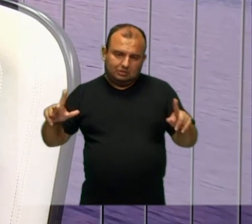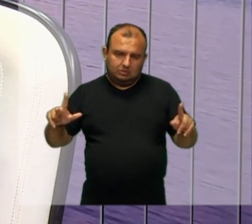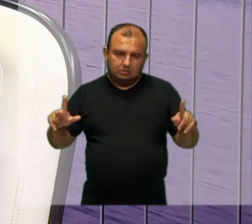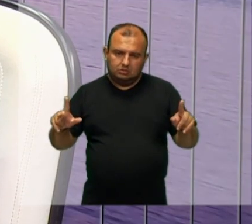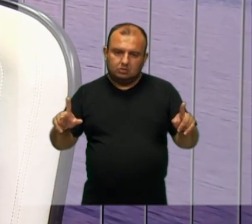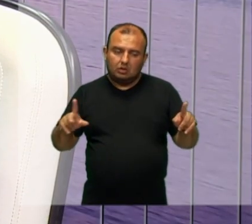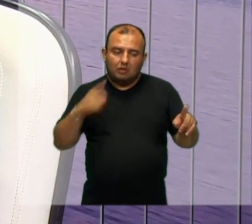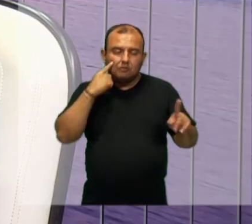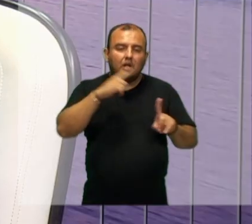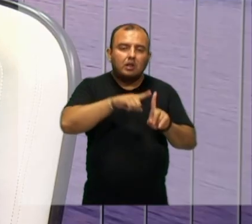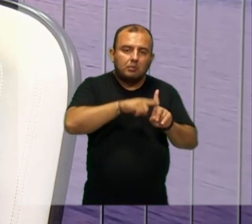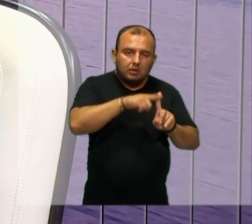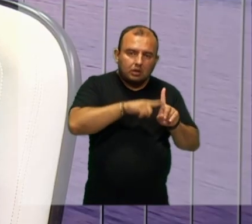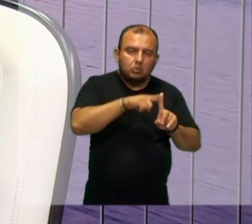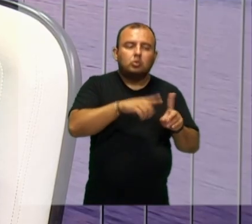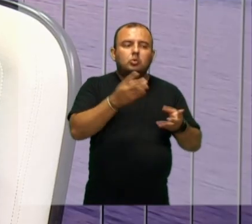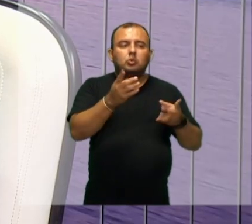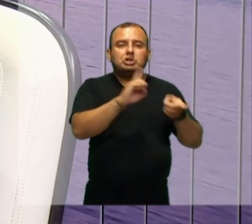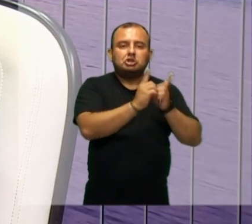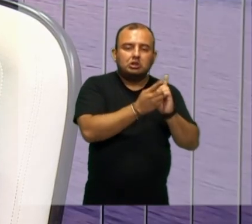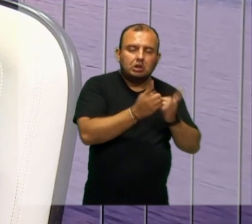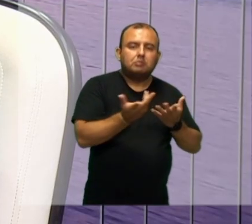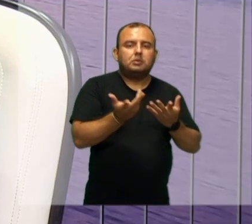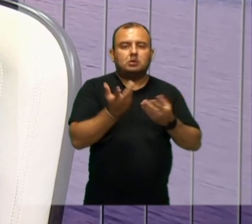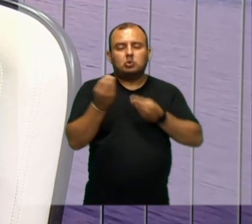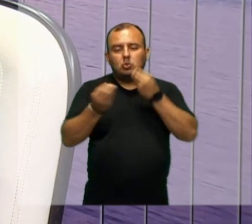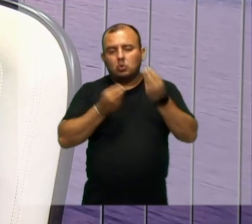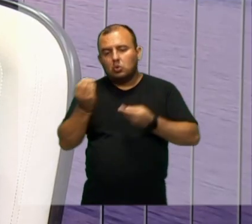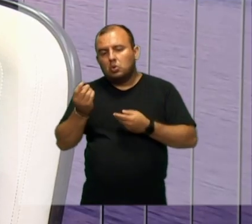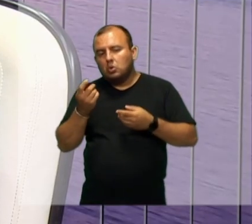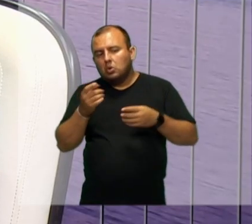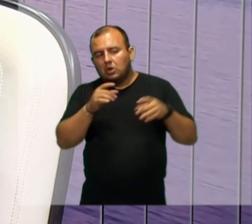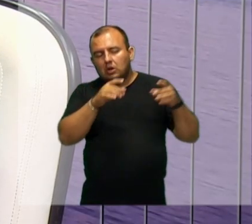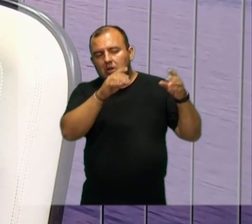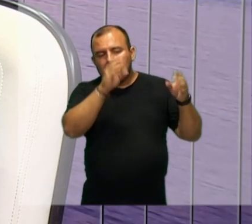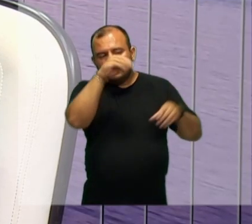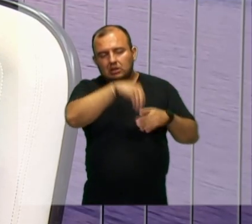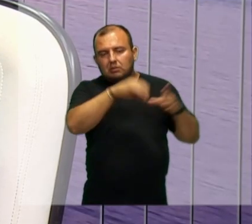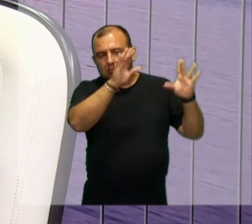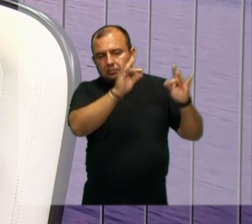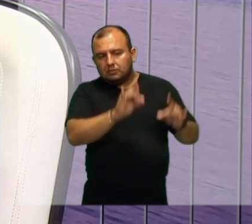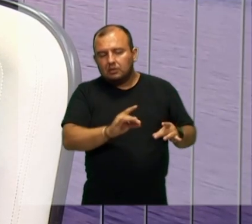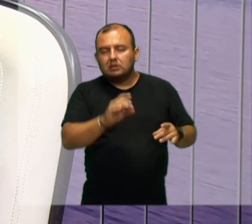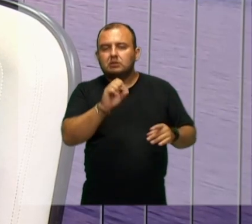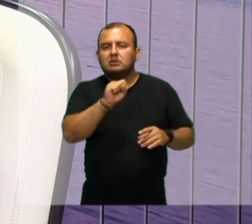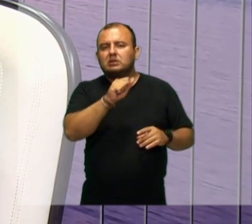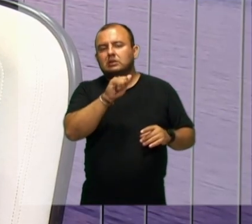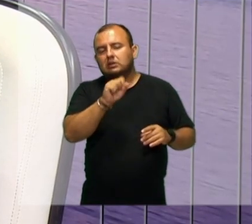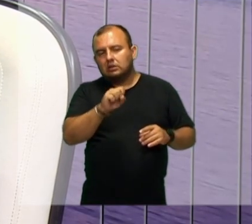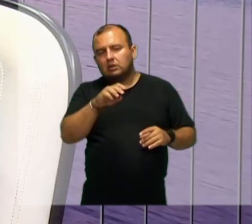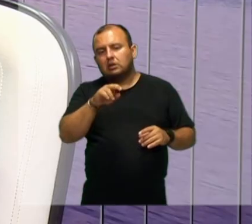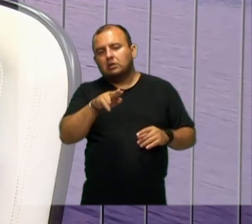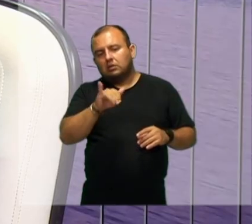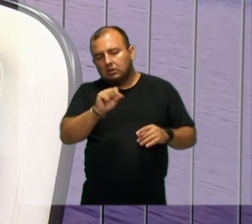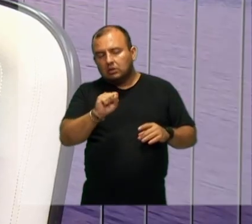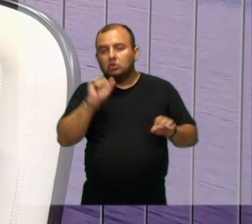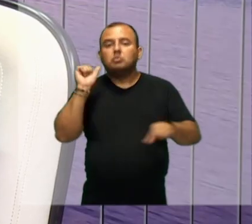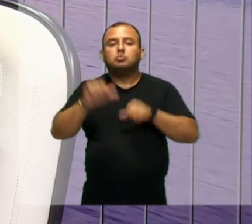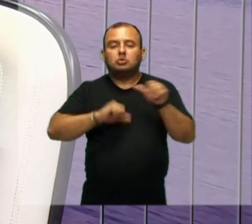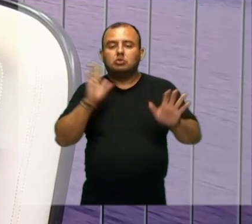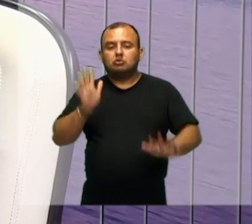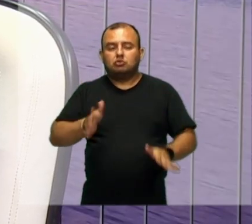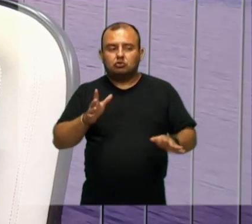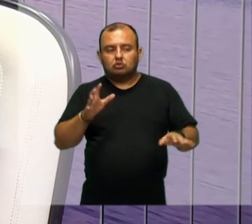a temperatura, até qual é a composição dela em termos de sais minerais, já muda o